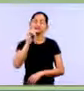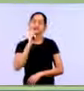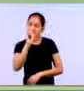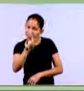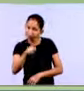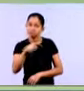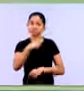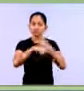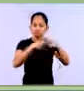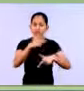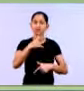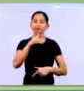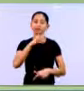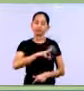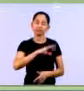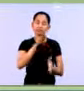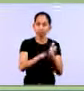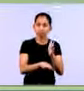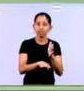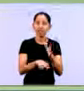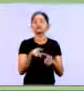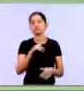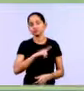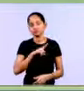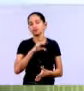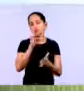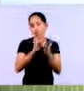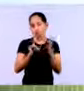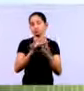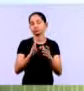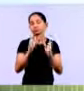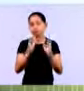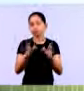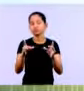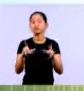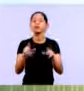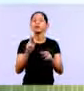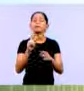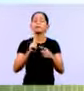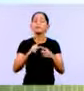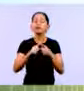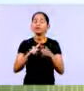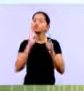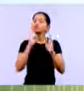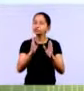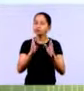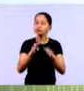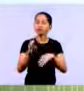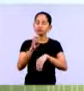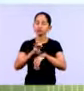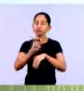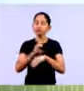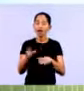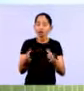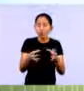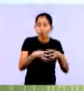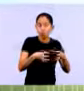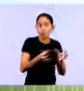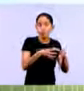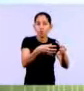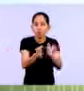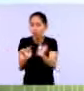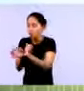entre outros. A contribuição social, ela tem por fim garantir o investimento do Estado em áreas específicas. Então, todas